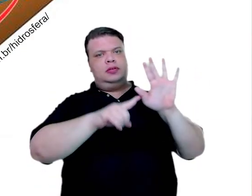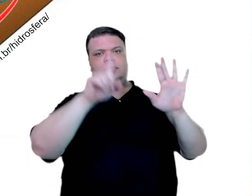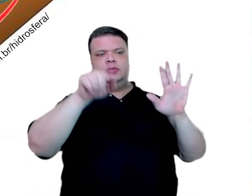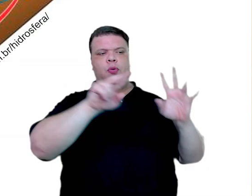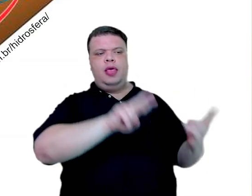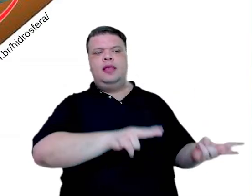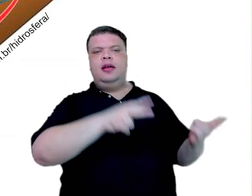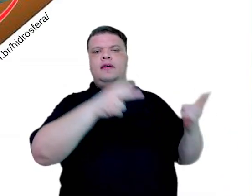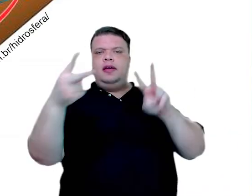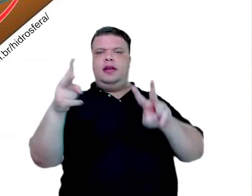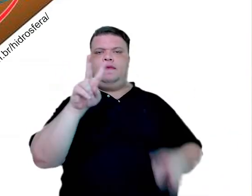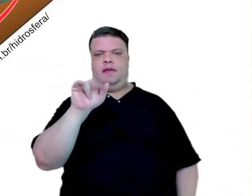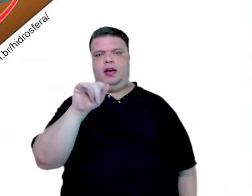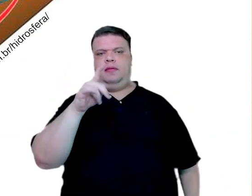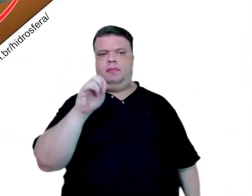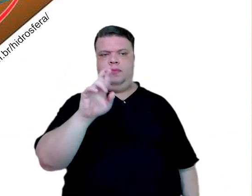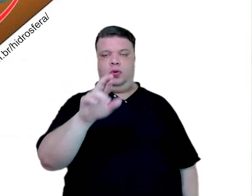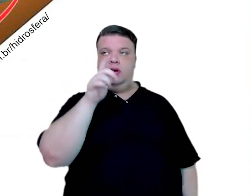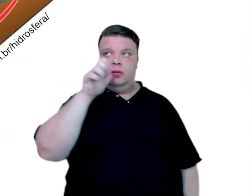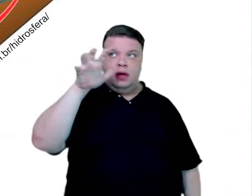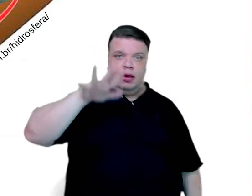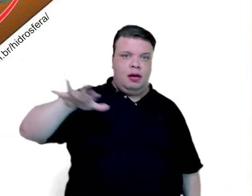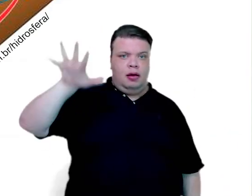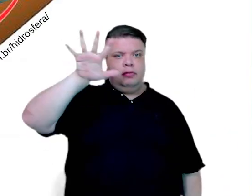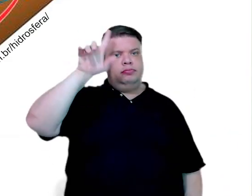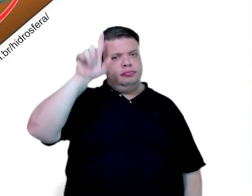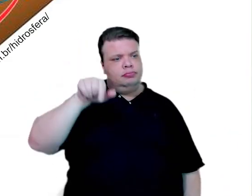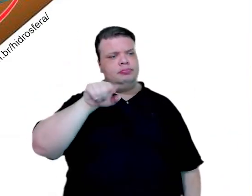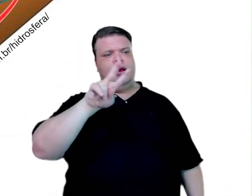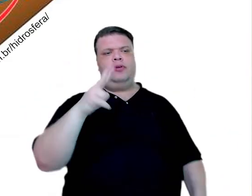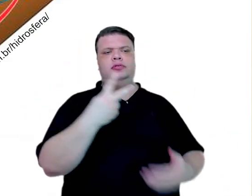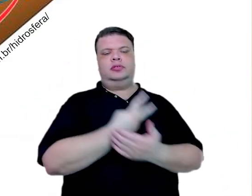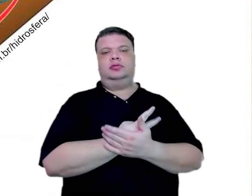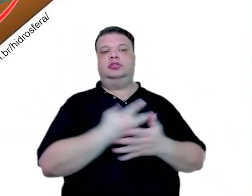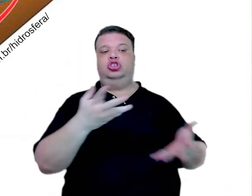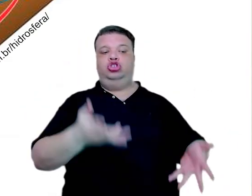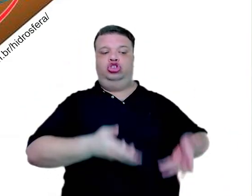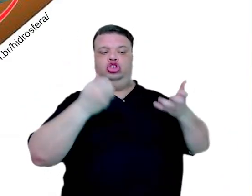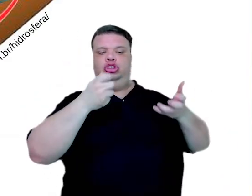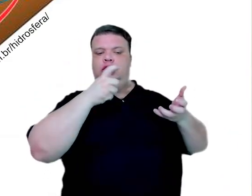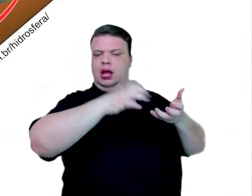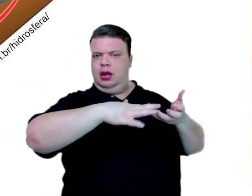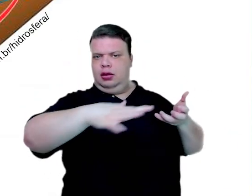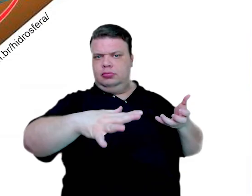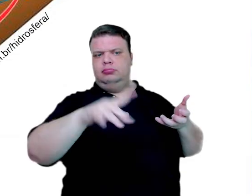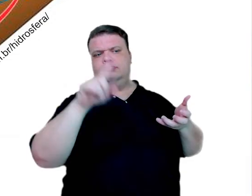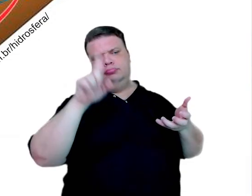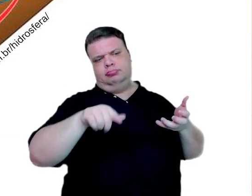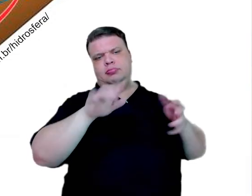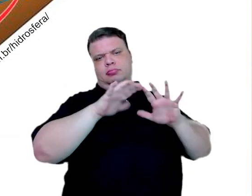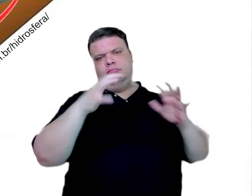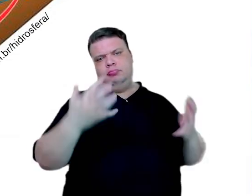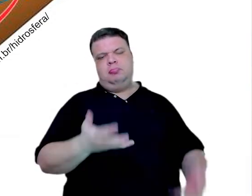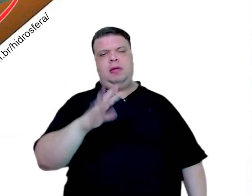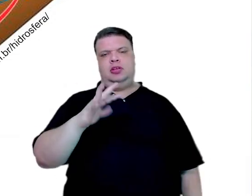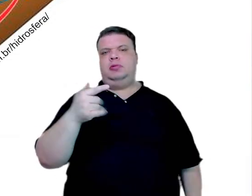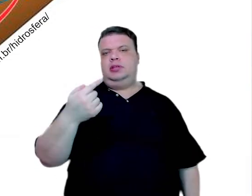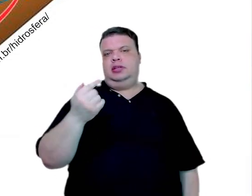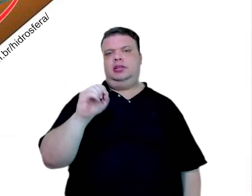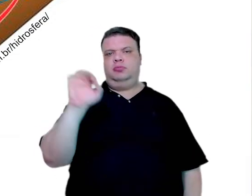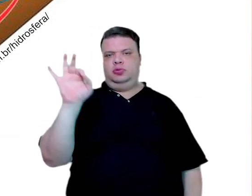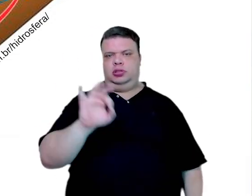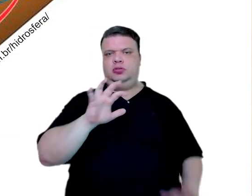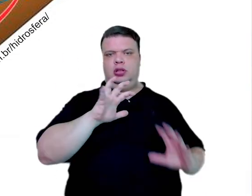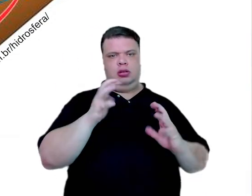retirado dos oceanos, que cobrem cerca de 70%. Além disso, da evaporação